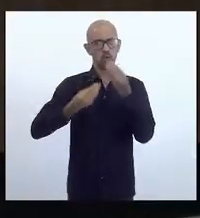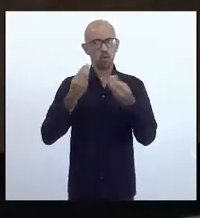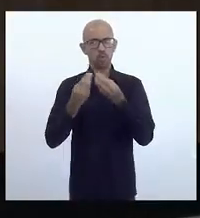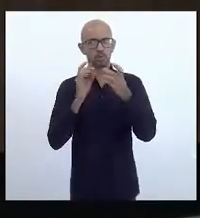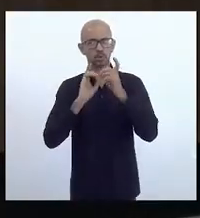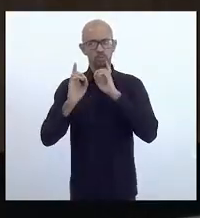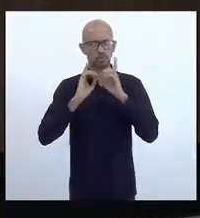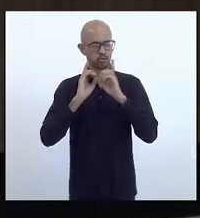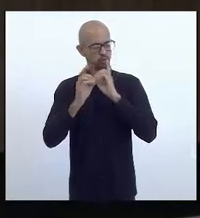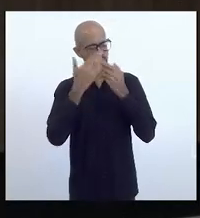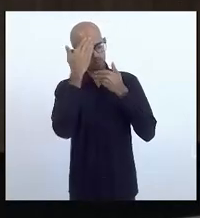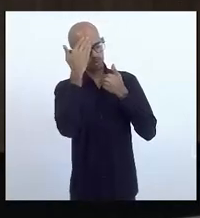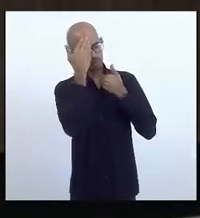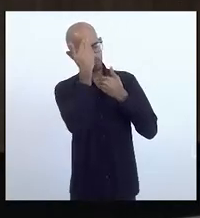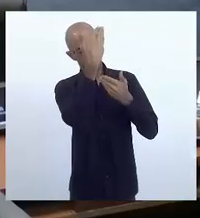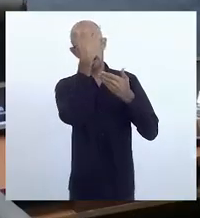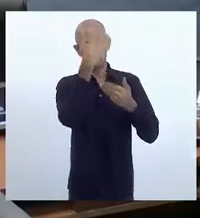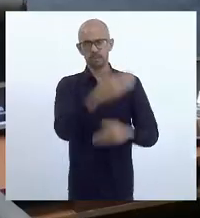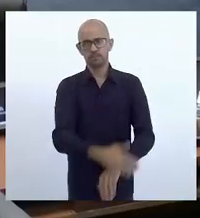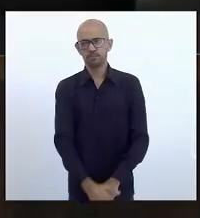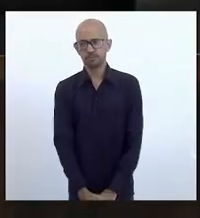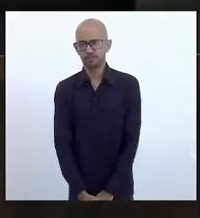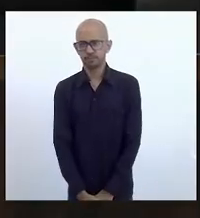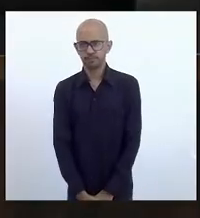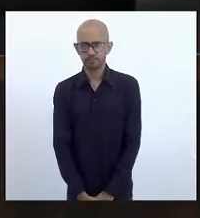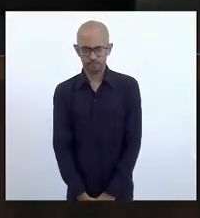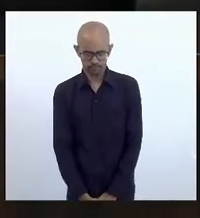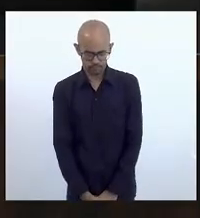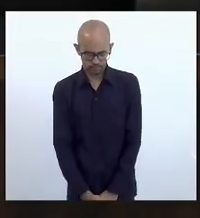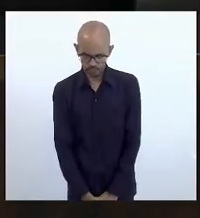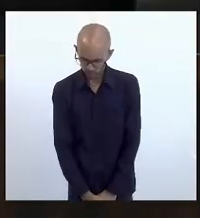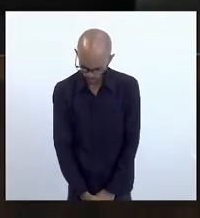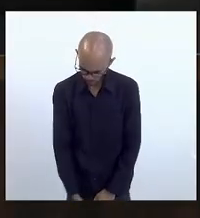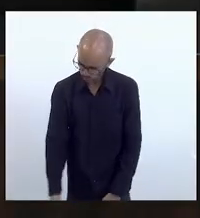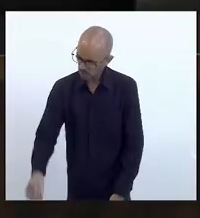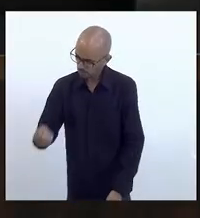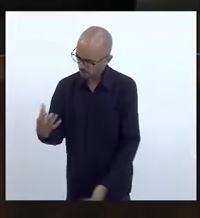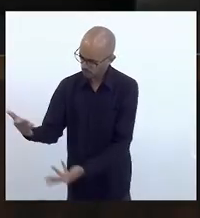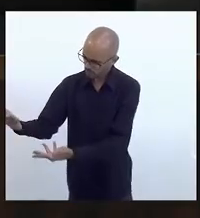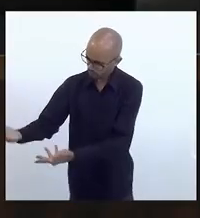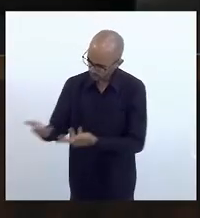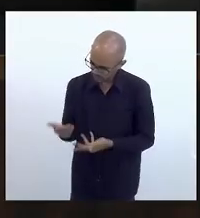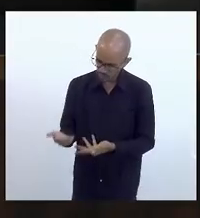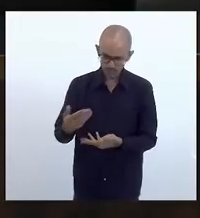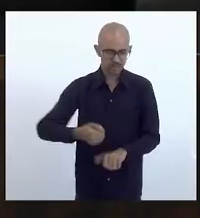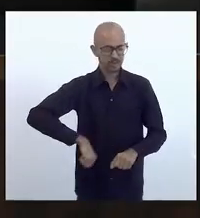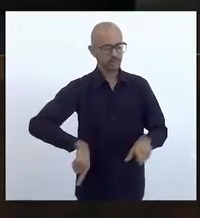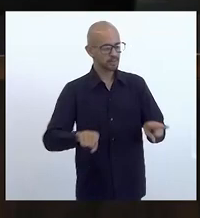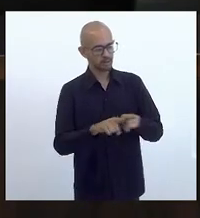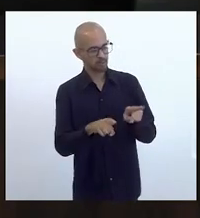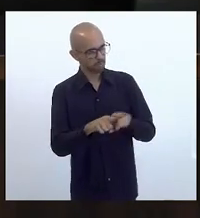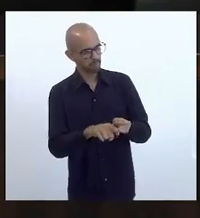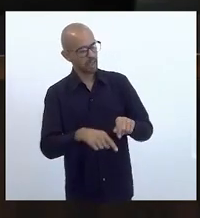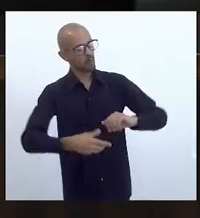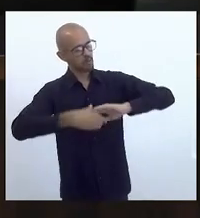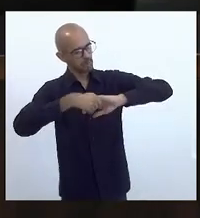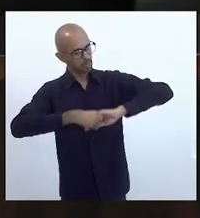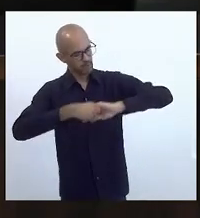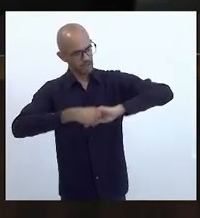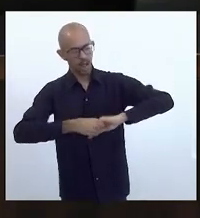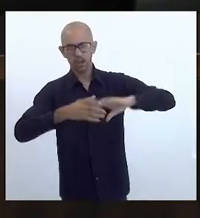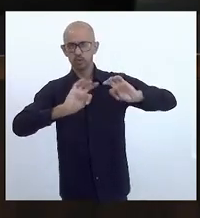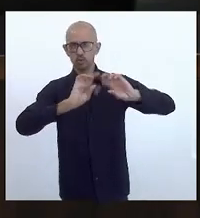discussões. Muito obrigada. Obrigada, deputada. Seja muito bem-vinda, querida. Também saudar todos os servidores e os trabalhadores da